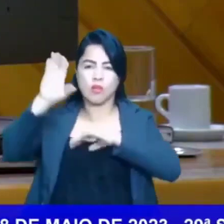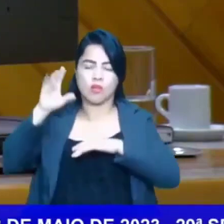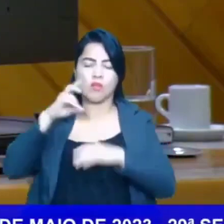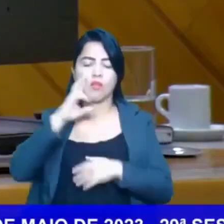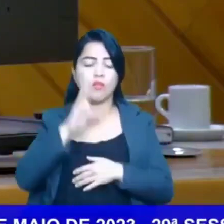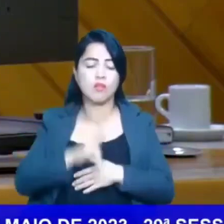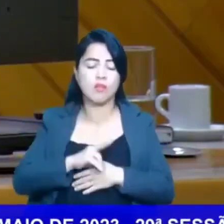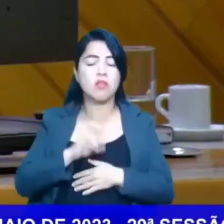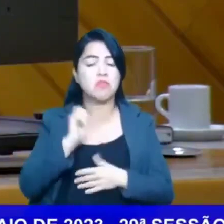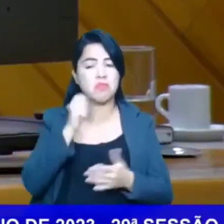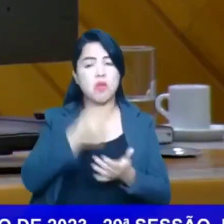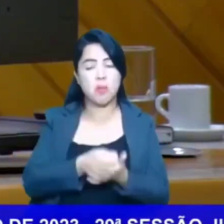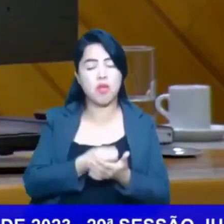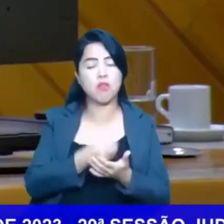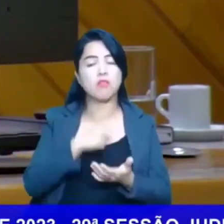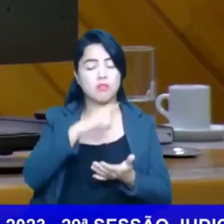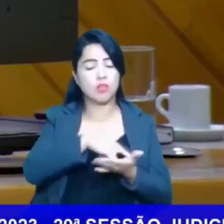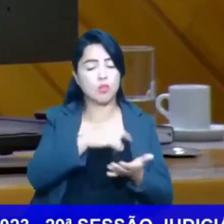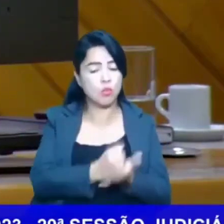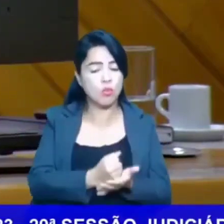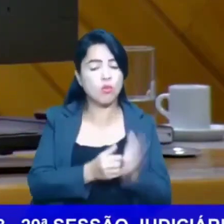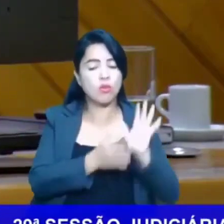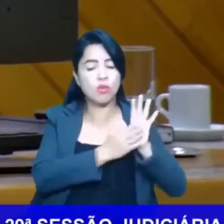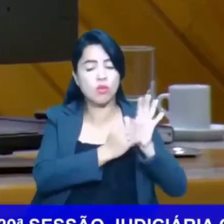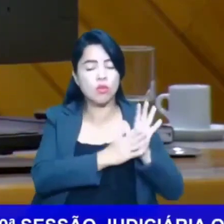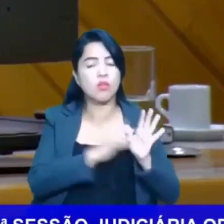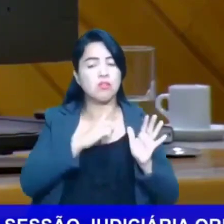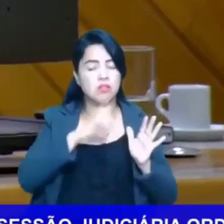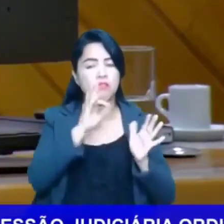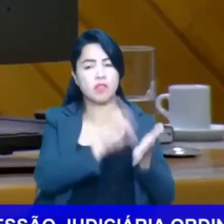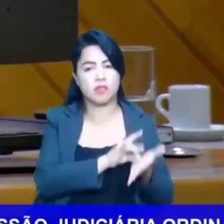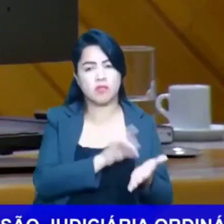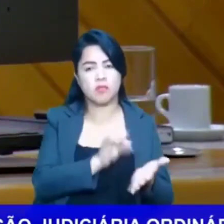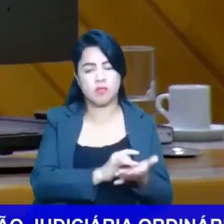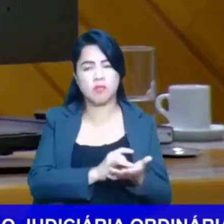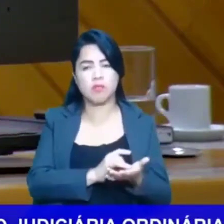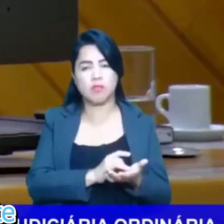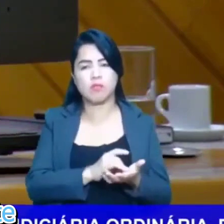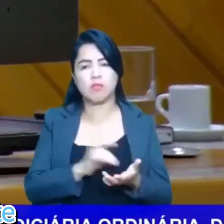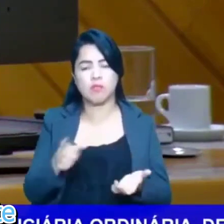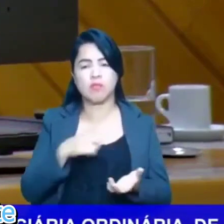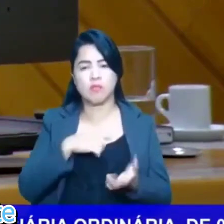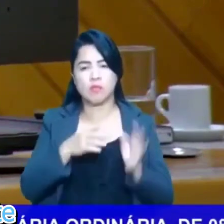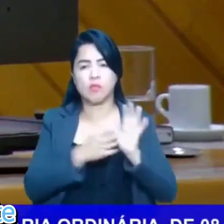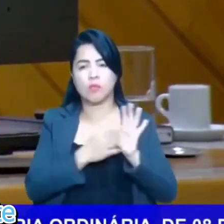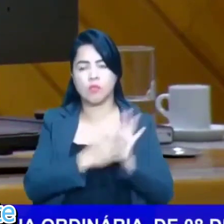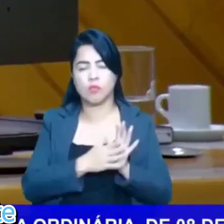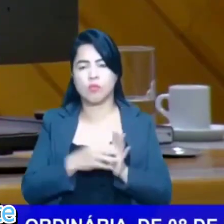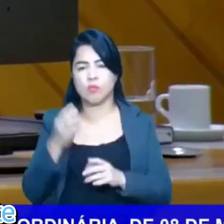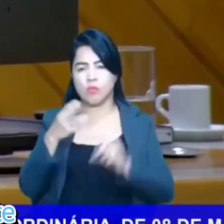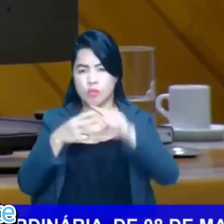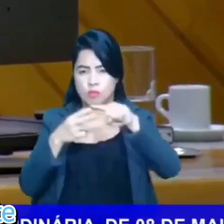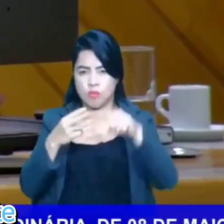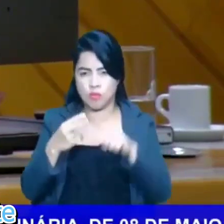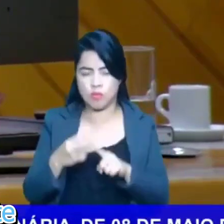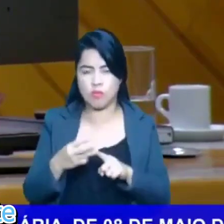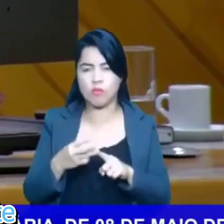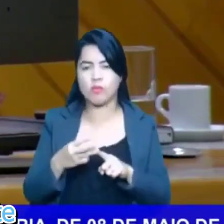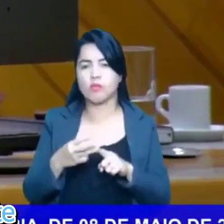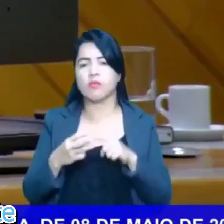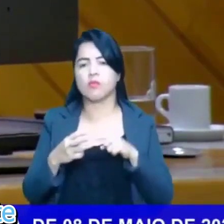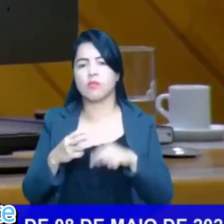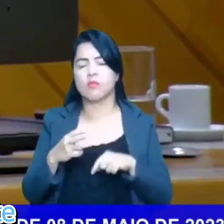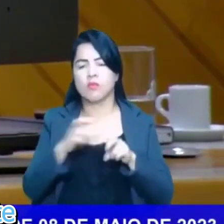apurar se o gasto foi documentado, declarado e tem objeto lícito. Portanto, foi colacionado 3 acordos